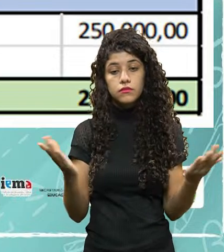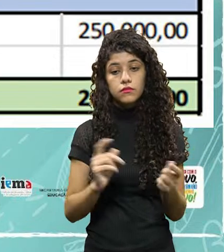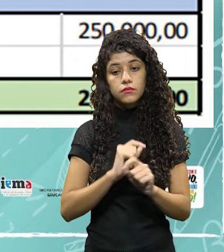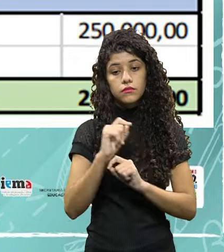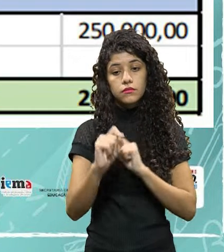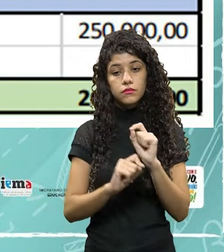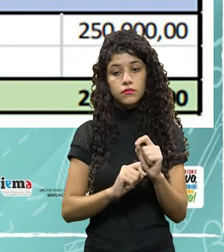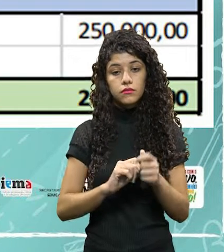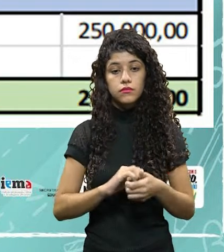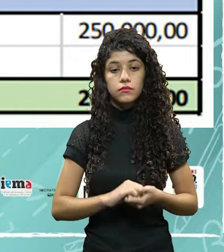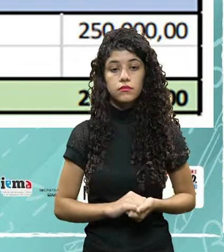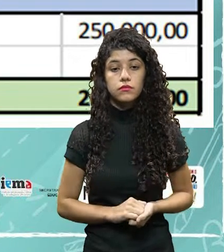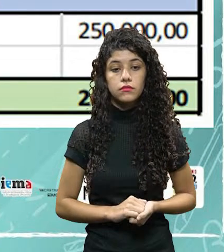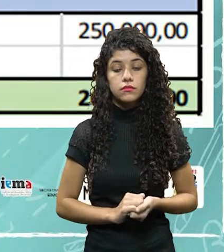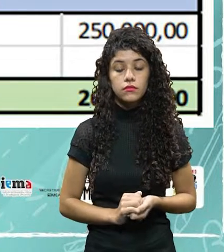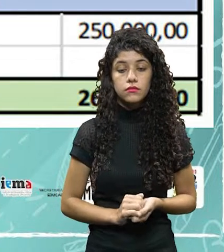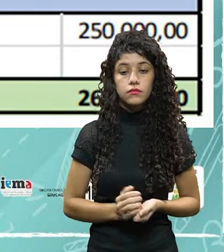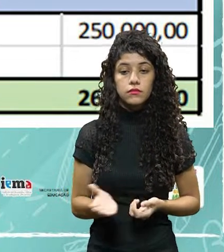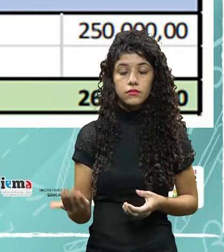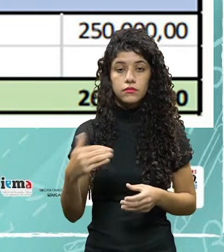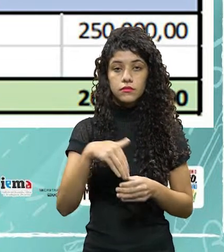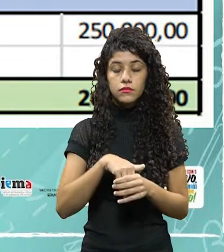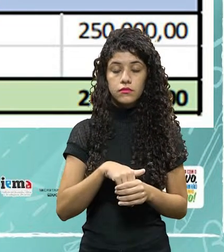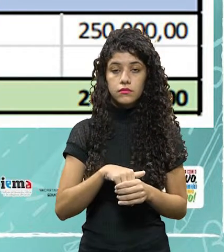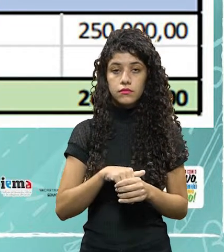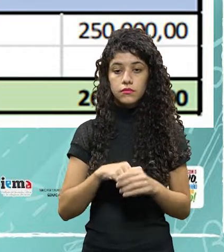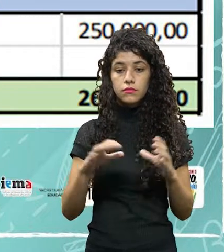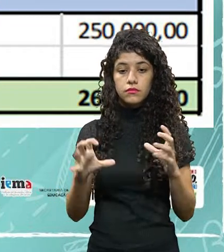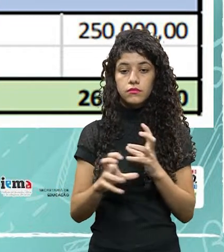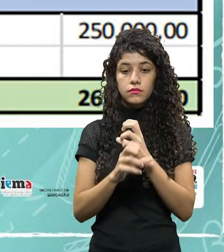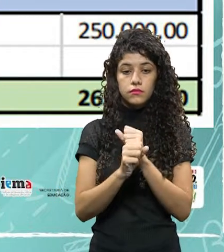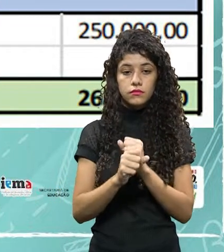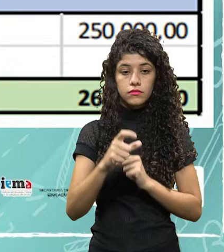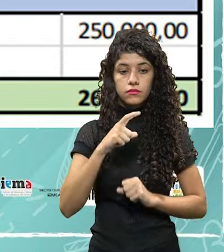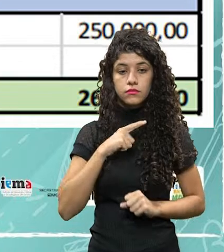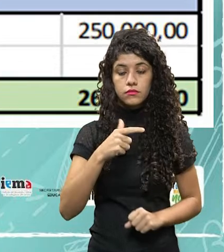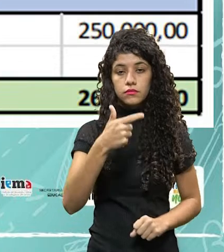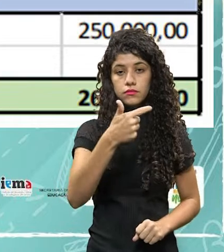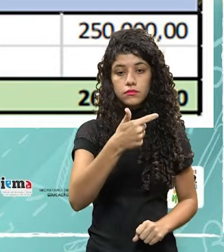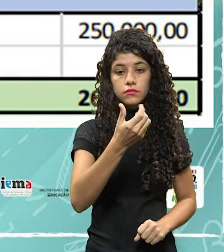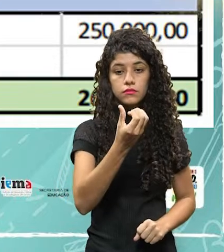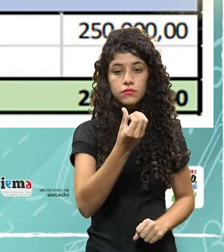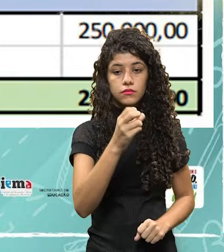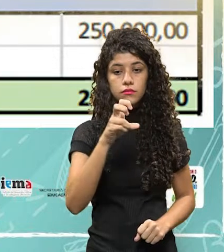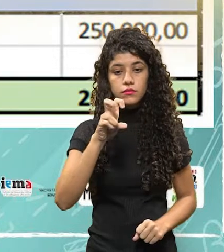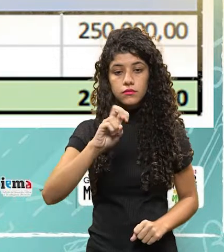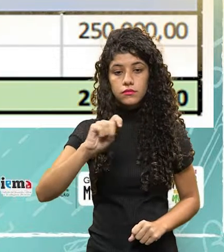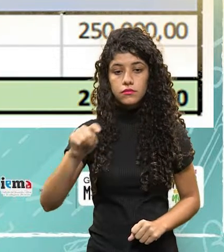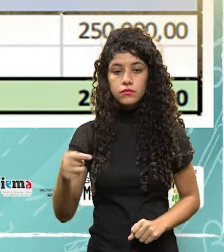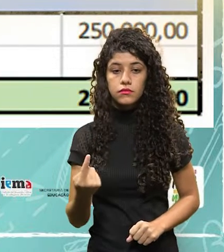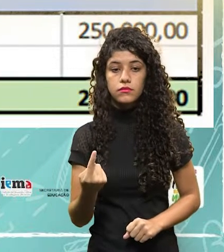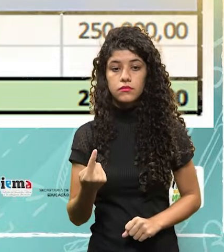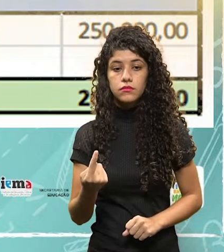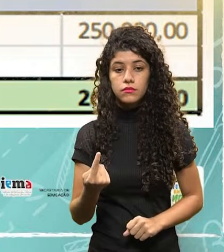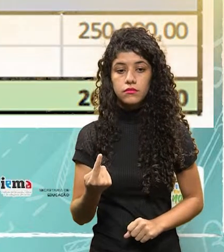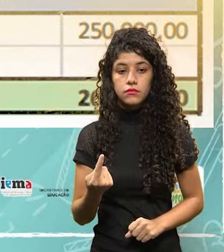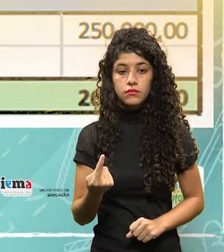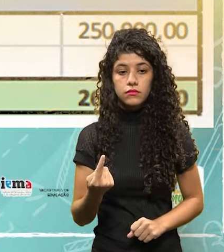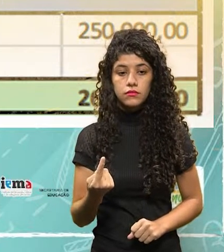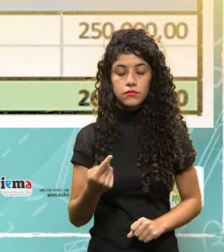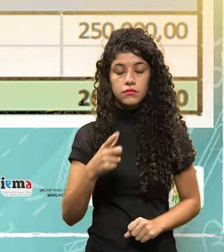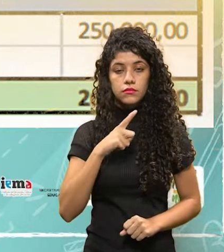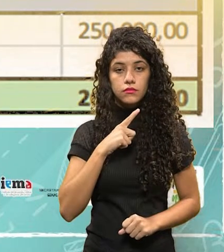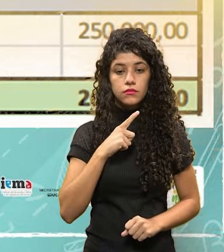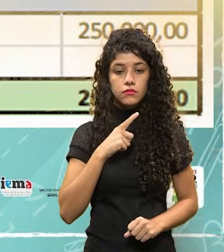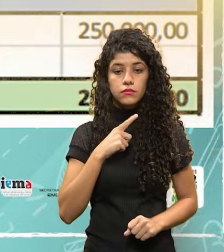seguinte, que dentro do total do ativo temos 265 mil. E quais são as suas origens? Temos uma origem de